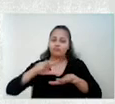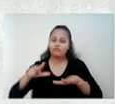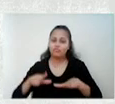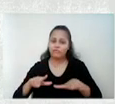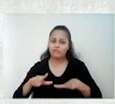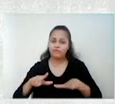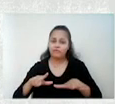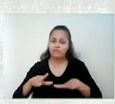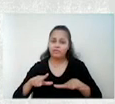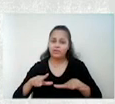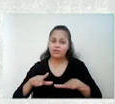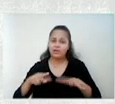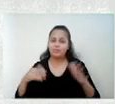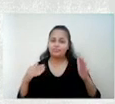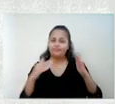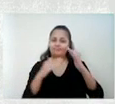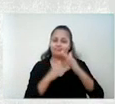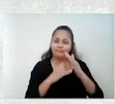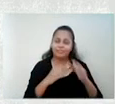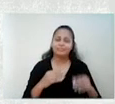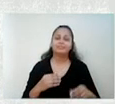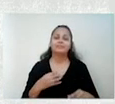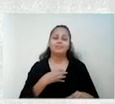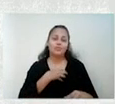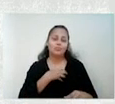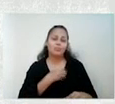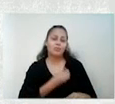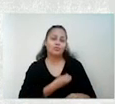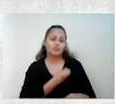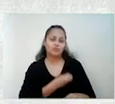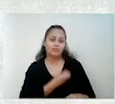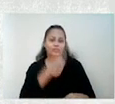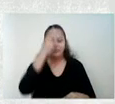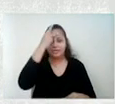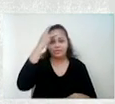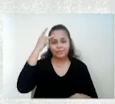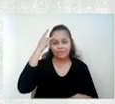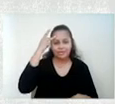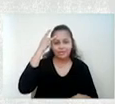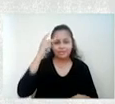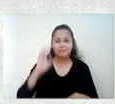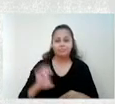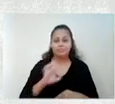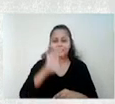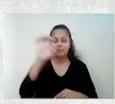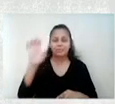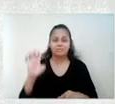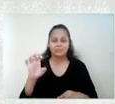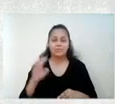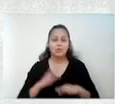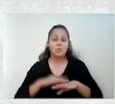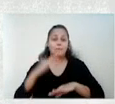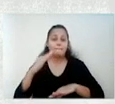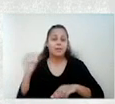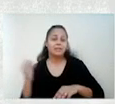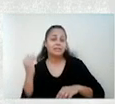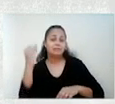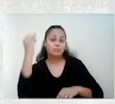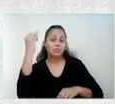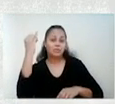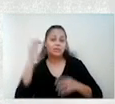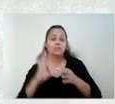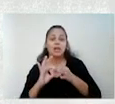vários impactos no modo de viver dos europeus. Um deles, né, um dos mais importantes, foi